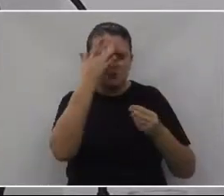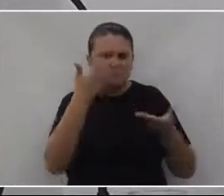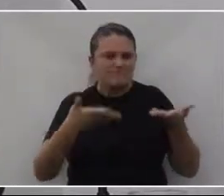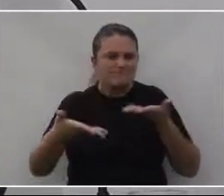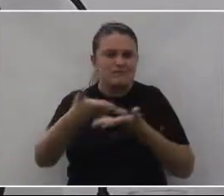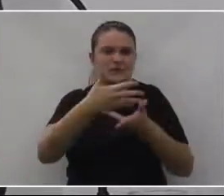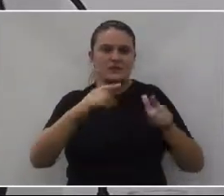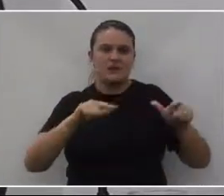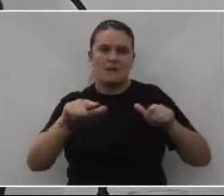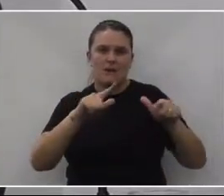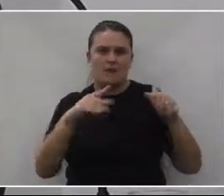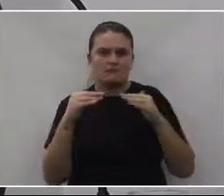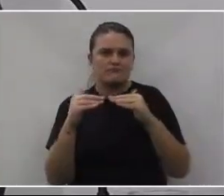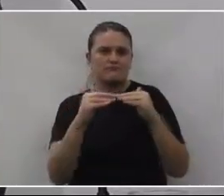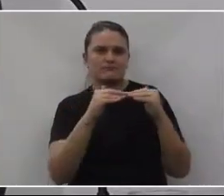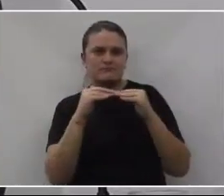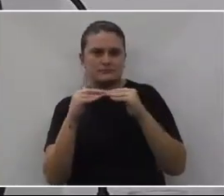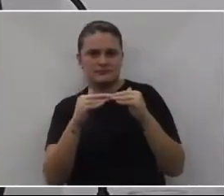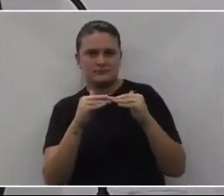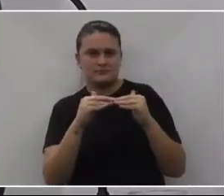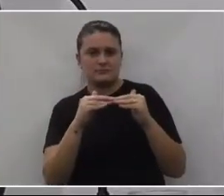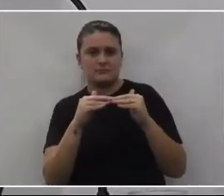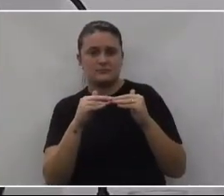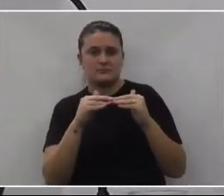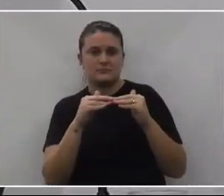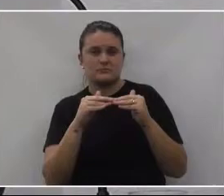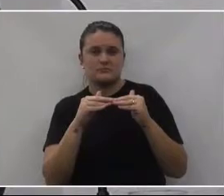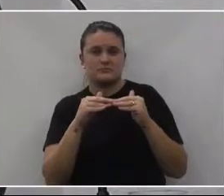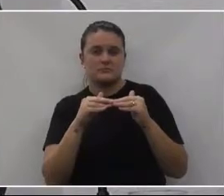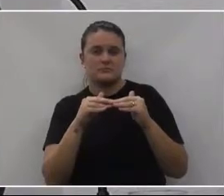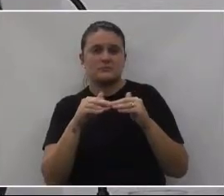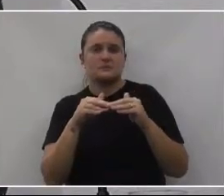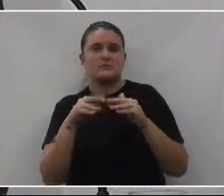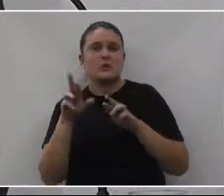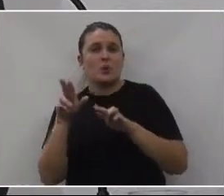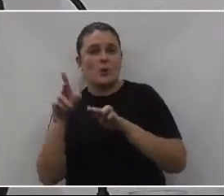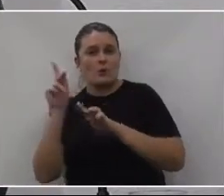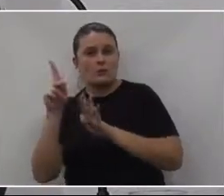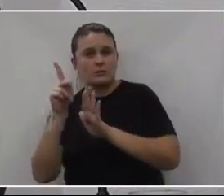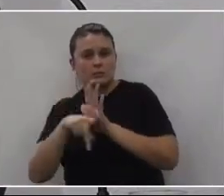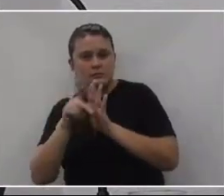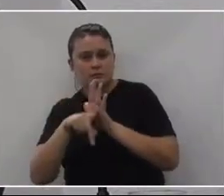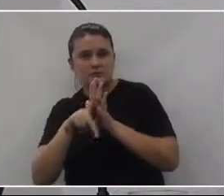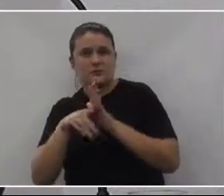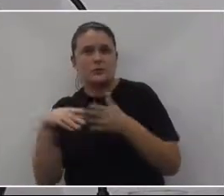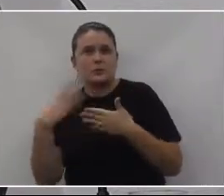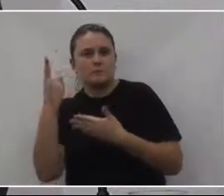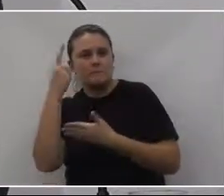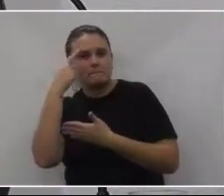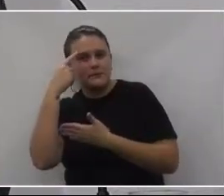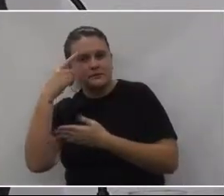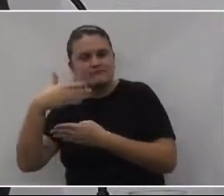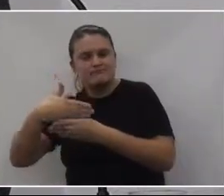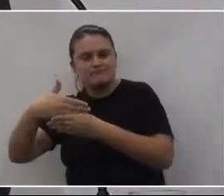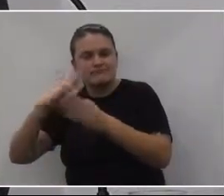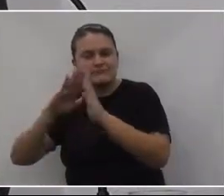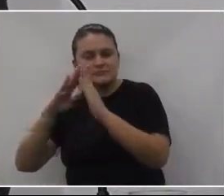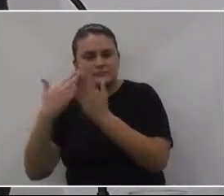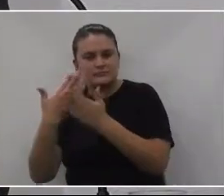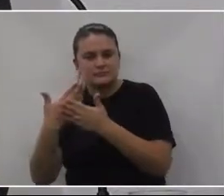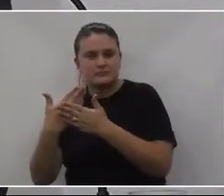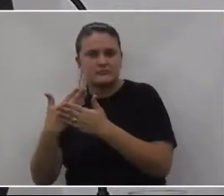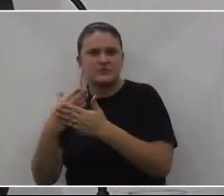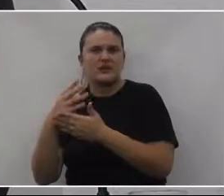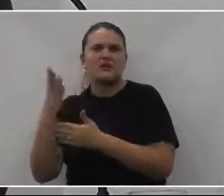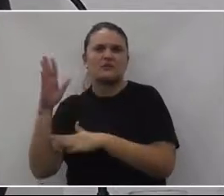que fazem parte dessa rede. Da mesma forma, assim é. Projetos. Quando se pensa em construir uma escola, há tempo